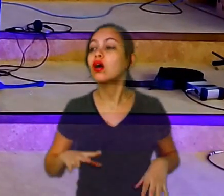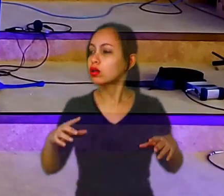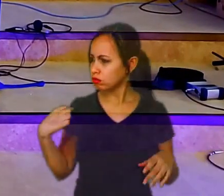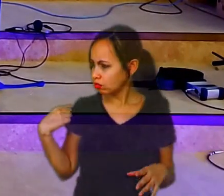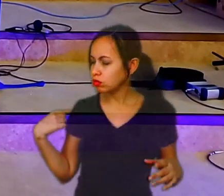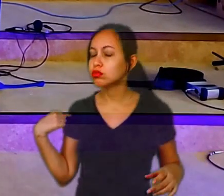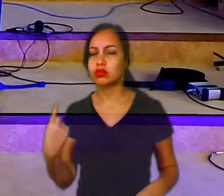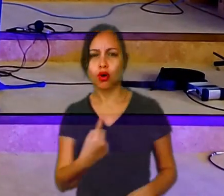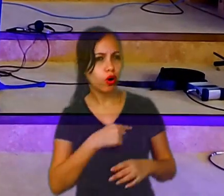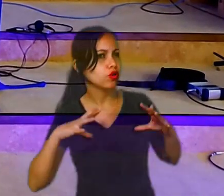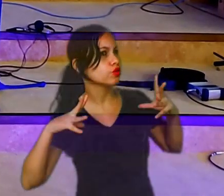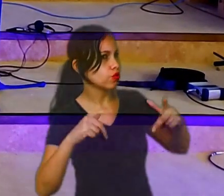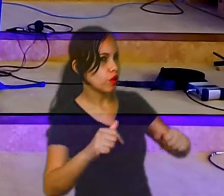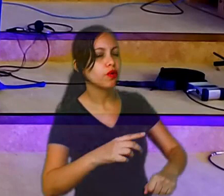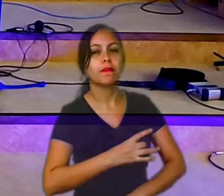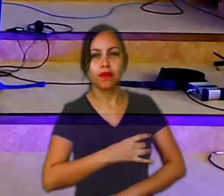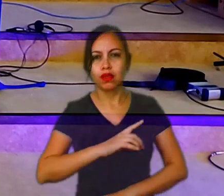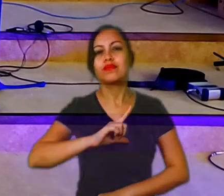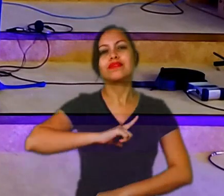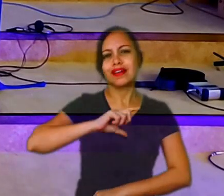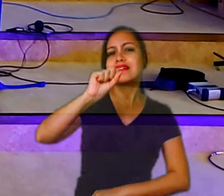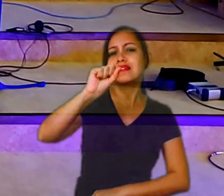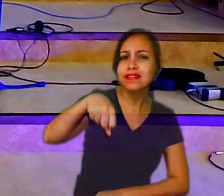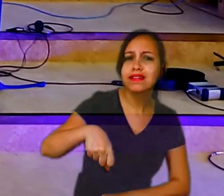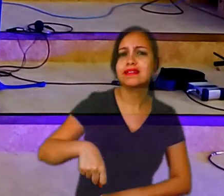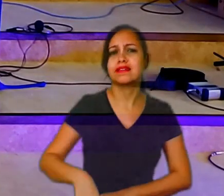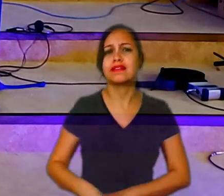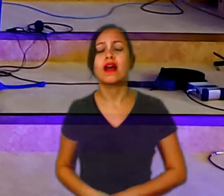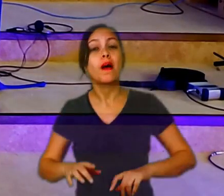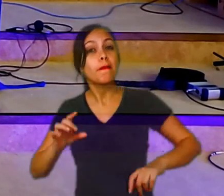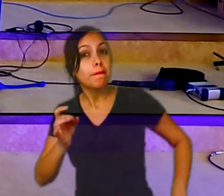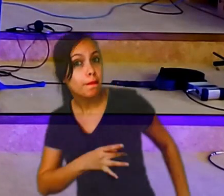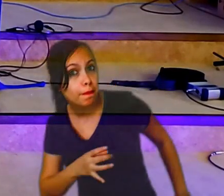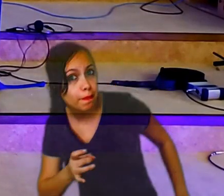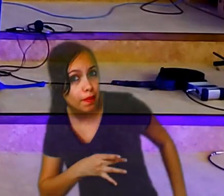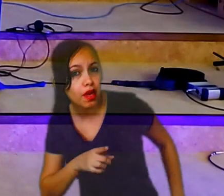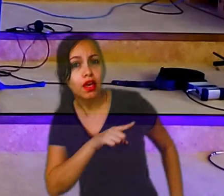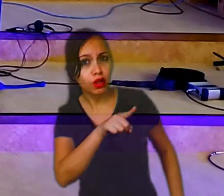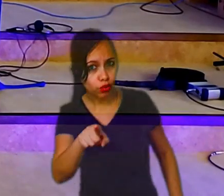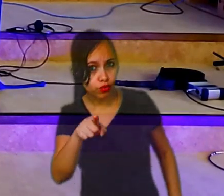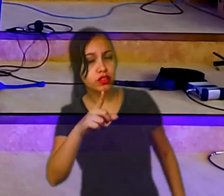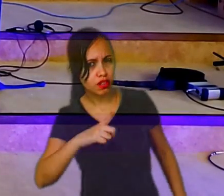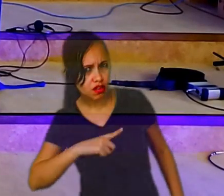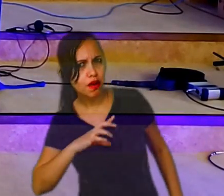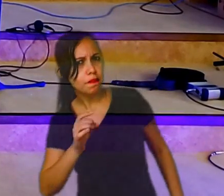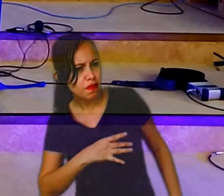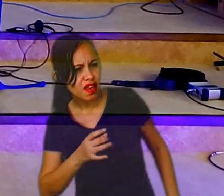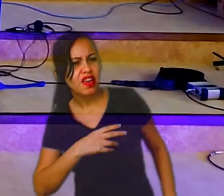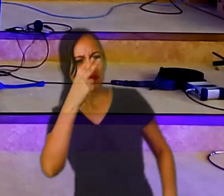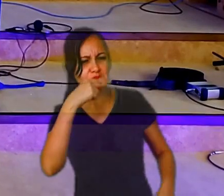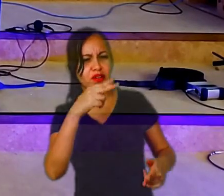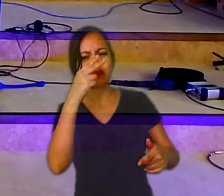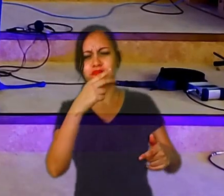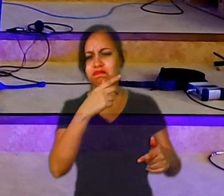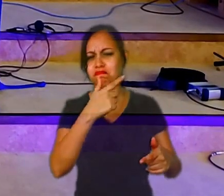temos medos. Eu quero dizer algo para você maravilhoso e extraordinário. Mesmo você tendo medo do que você está